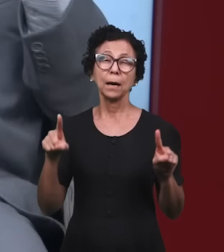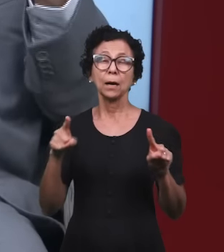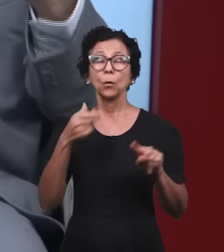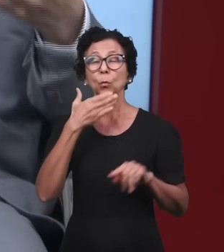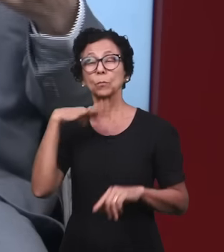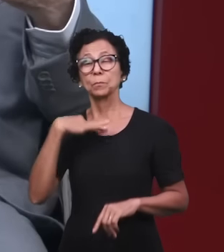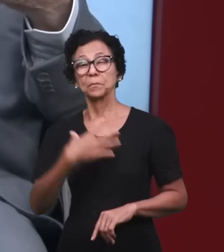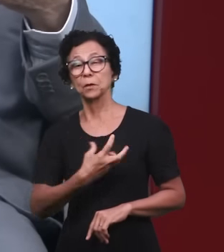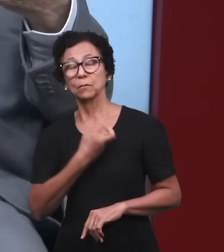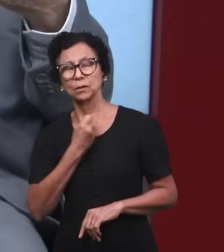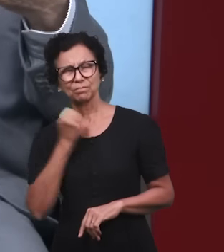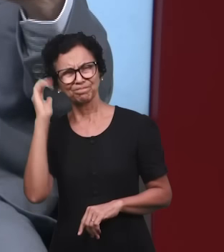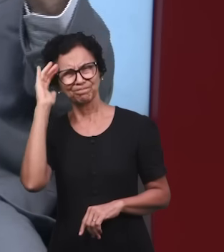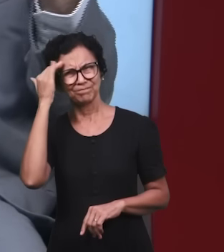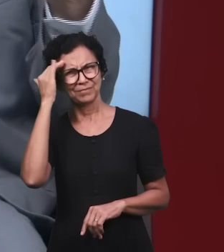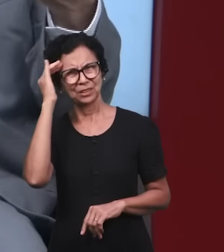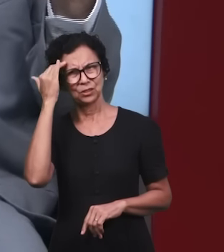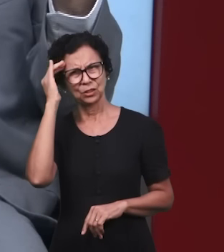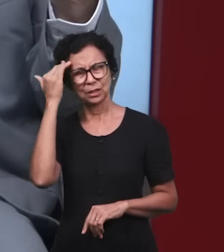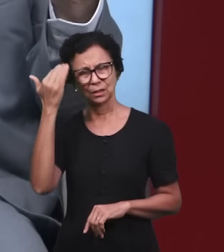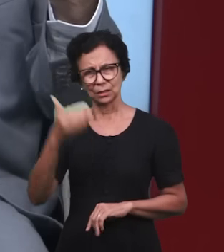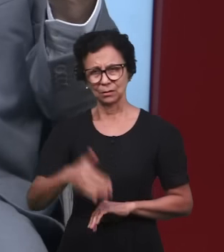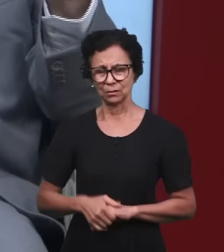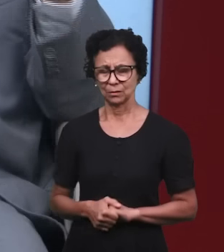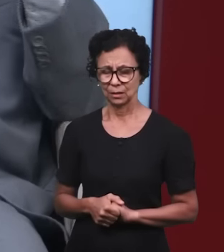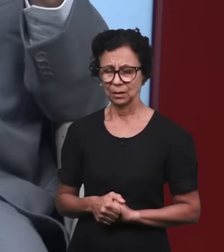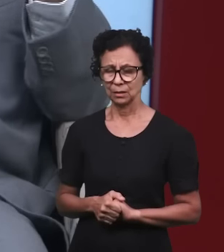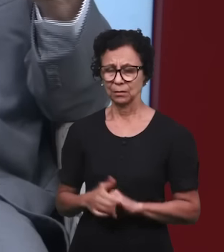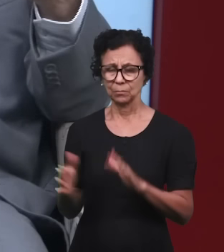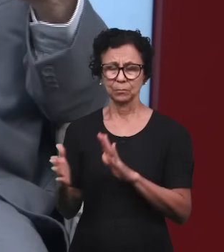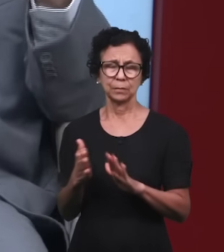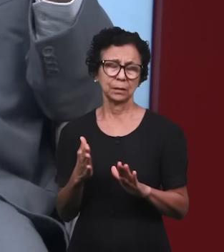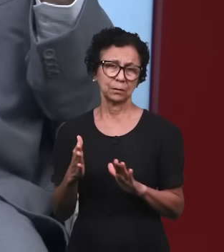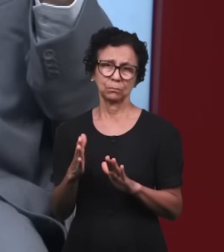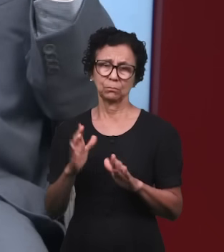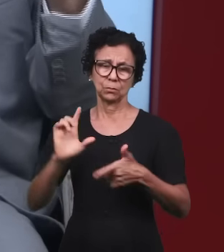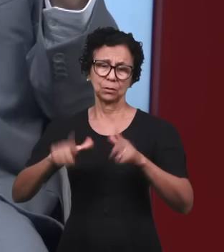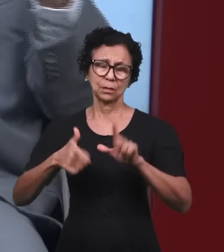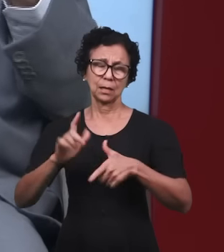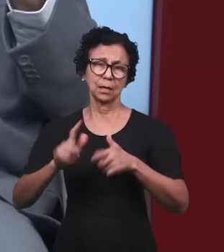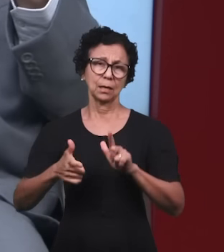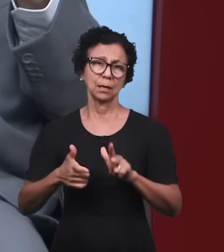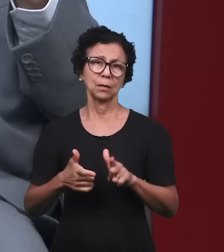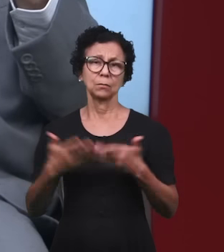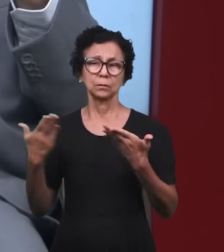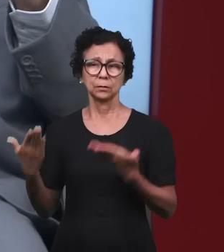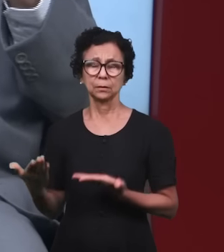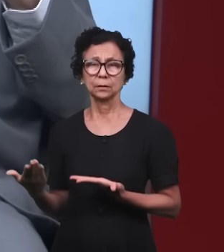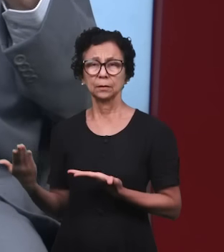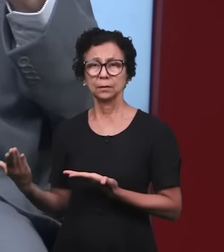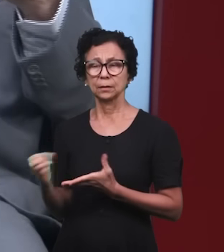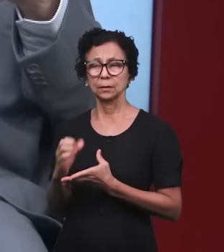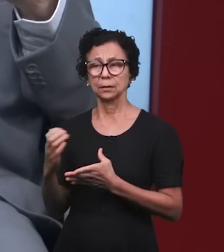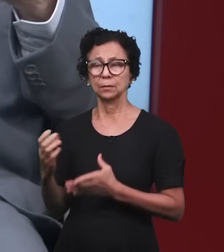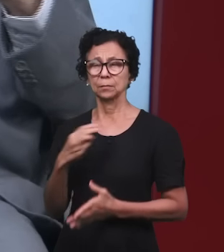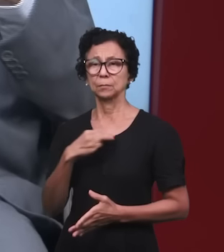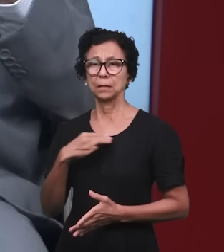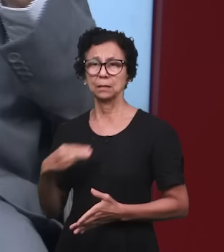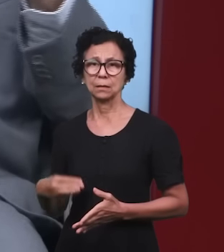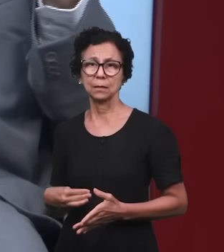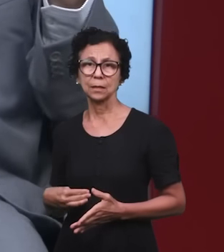história profética de Israel passaria a ser denominado o Messias. Adão e